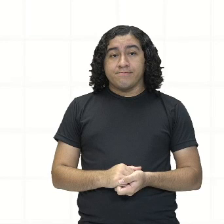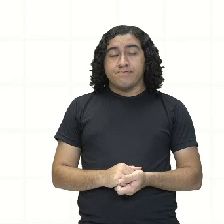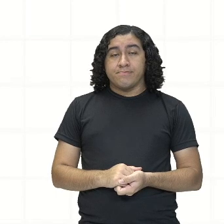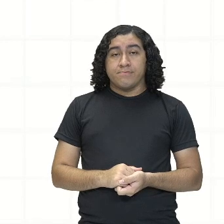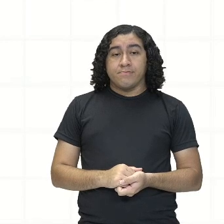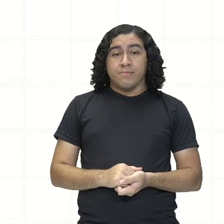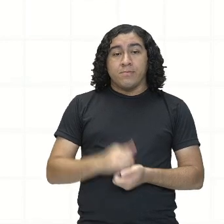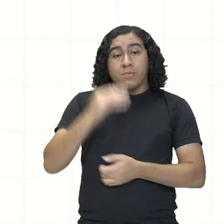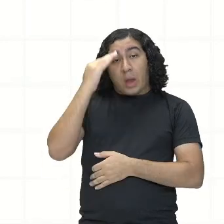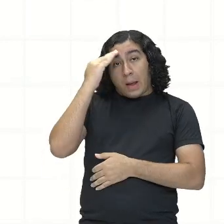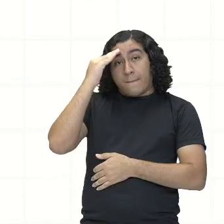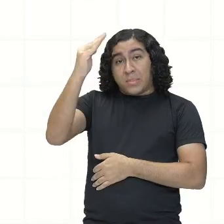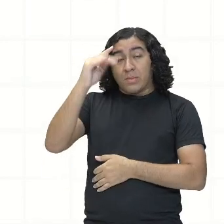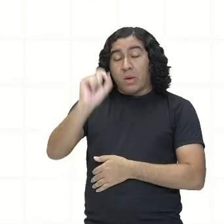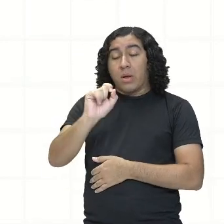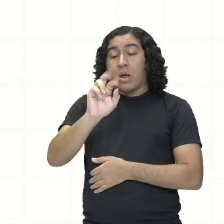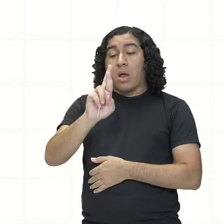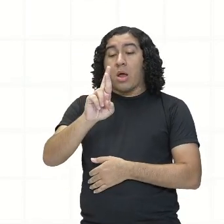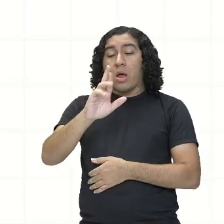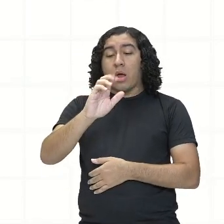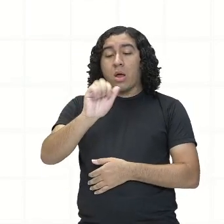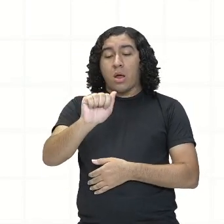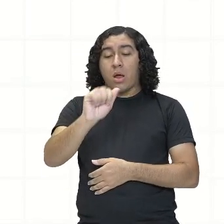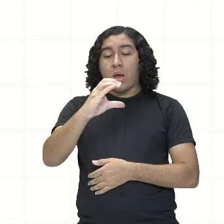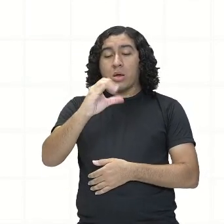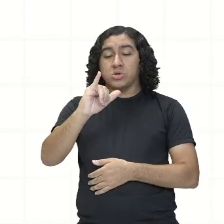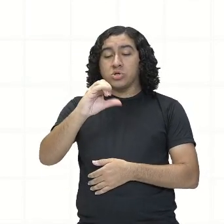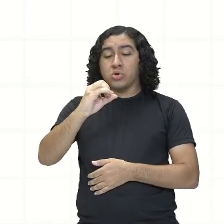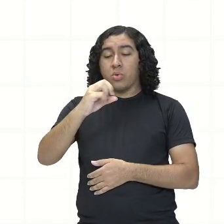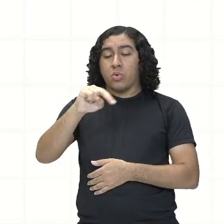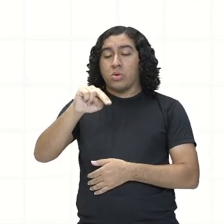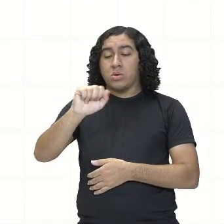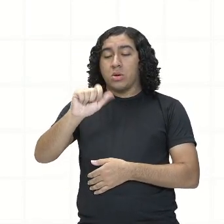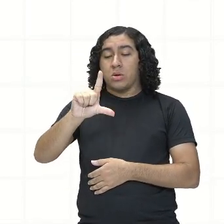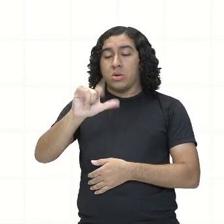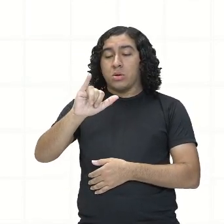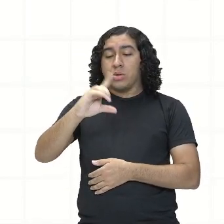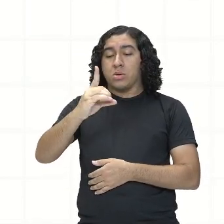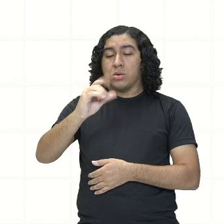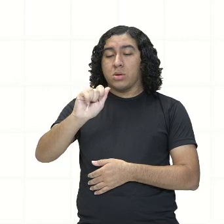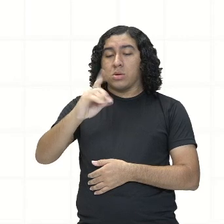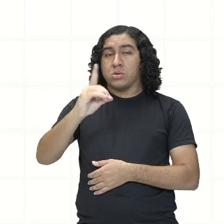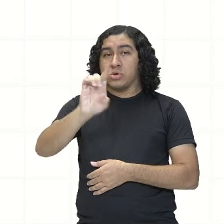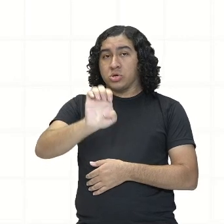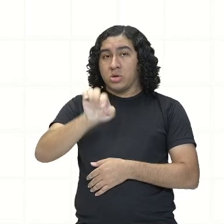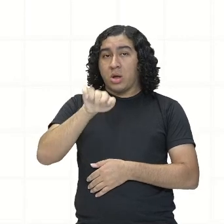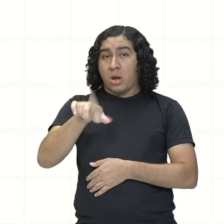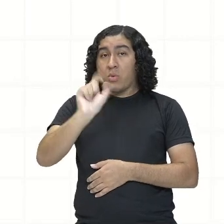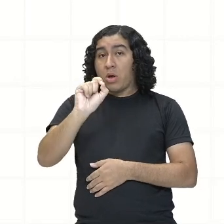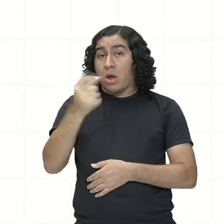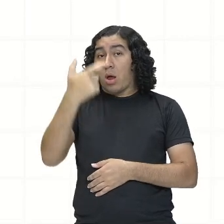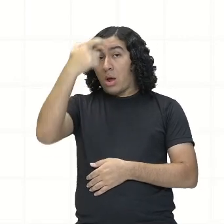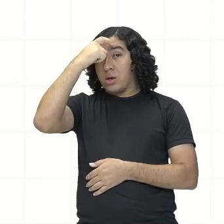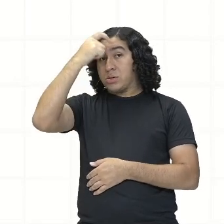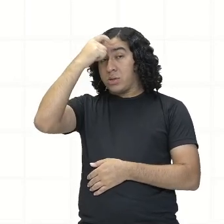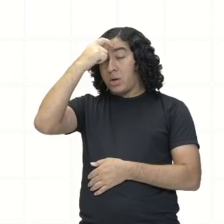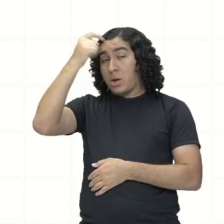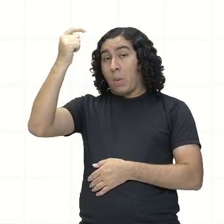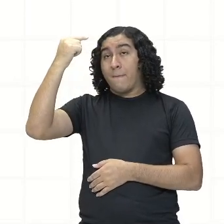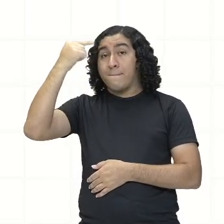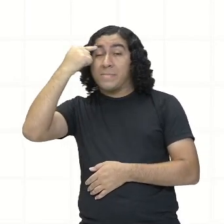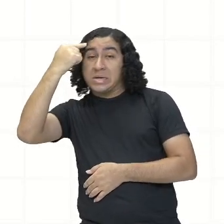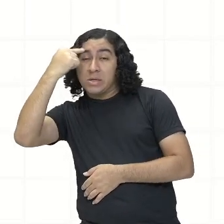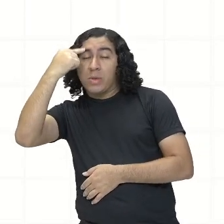racionalidade. Observa que essa palavra aqui está sendo muito debatida neste momento, né? Racionalidade vem de razão. O homem,